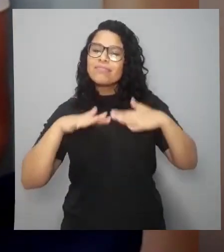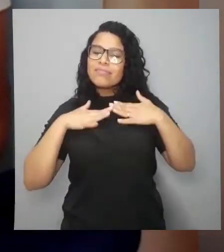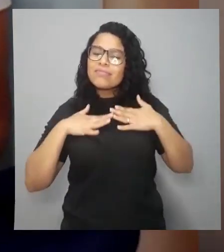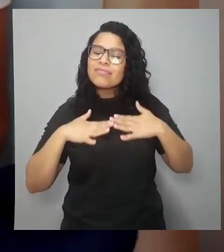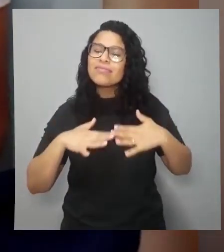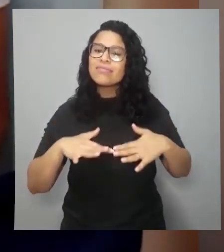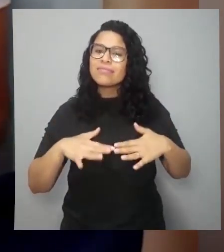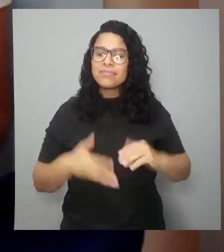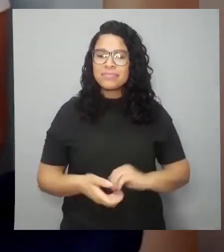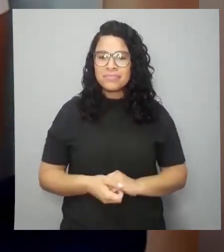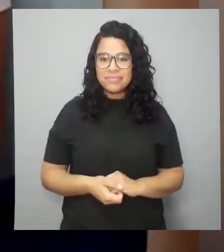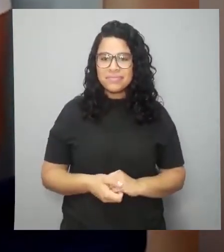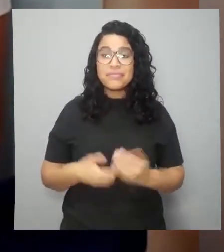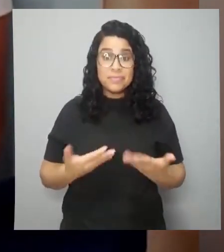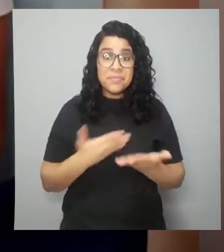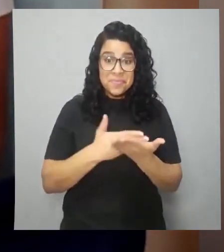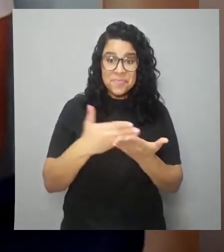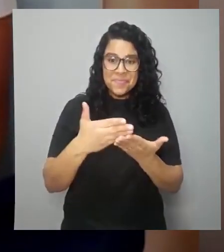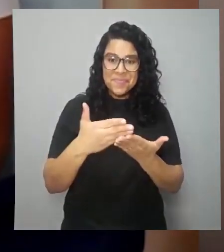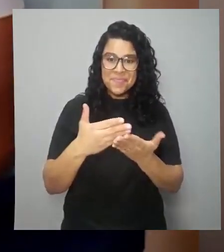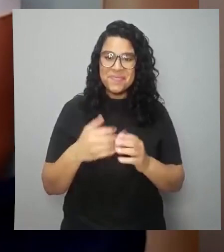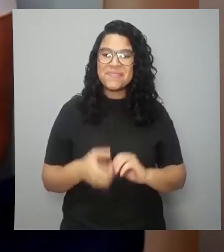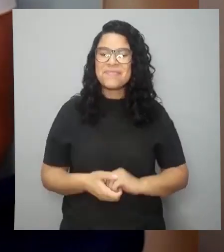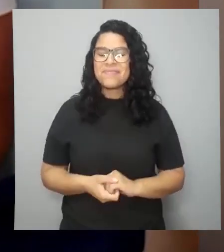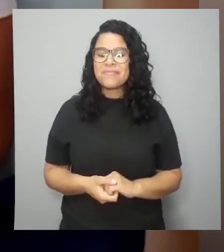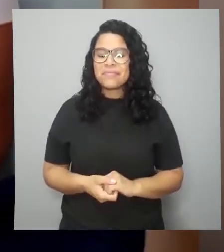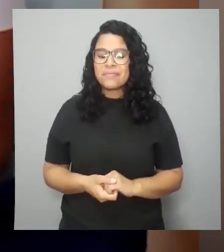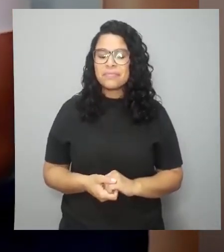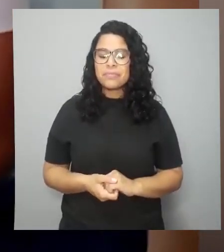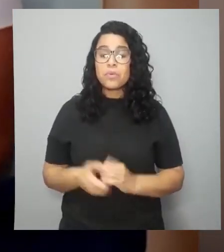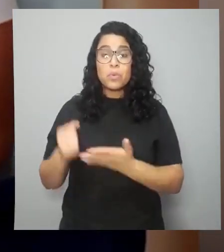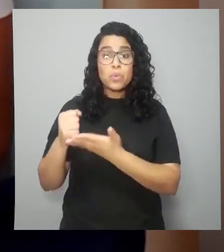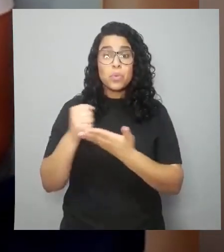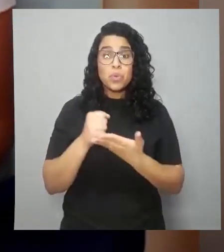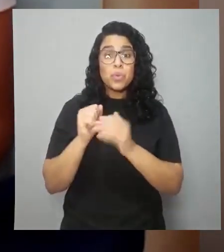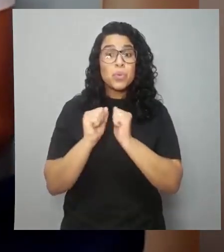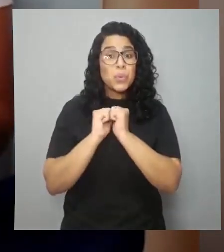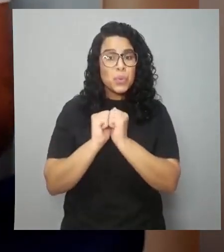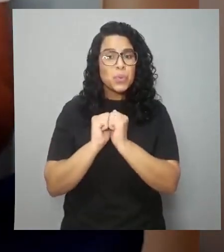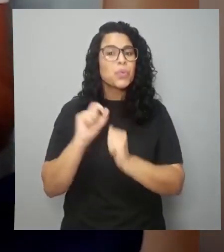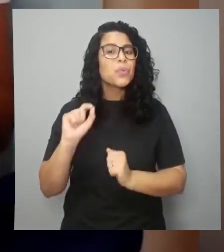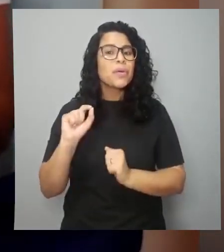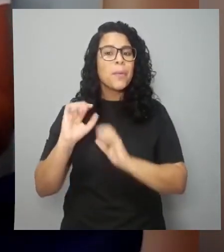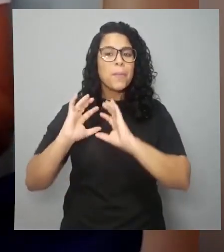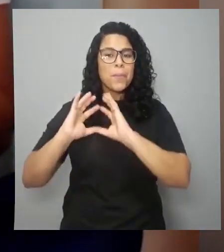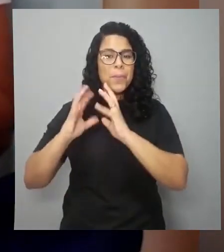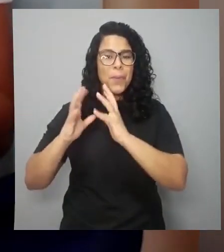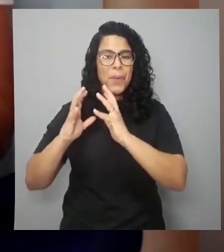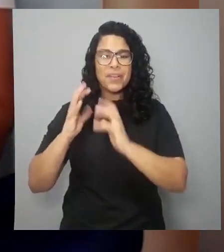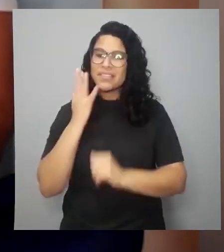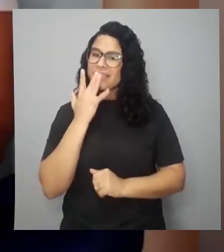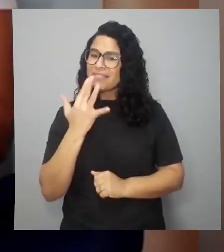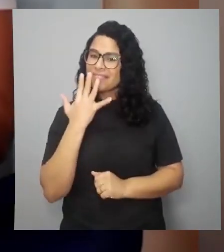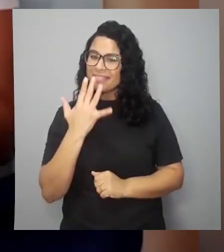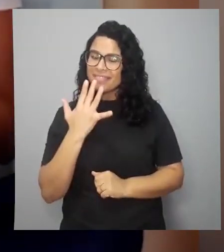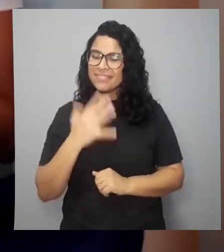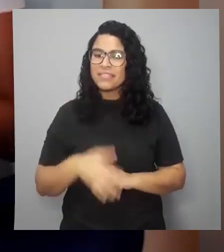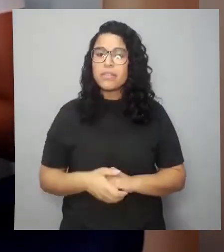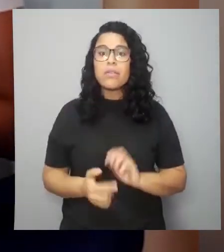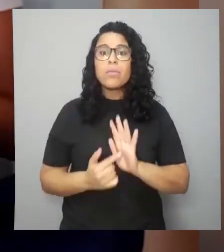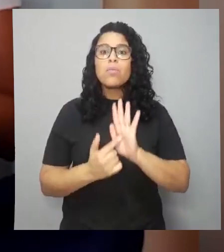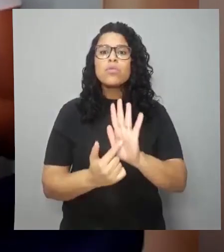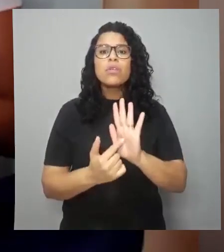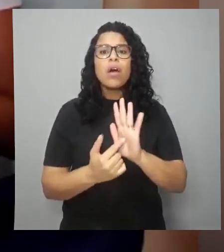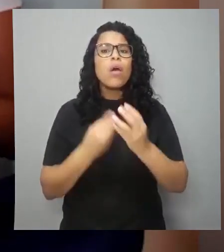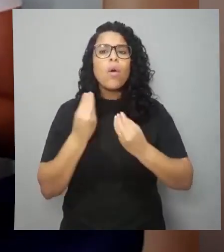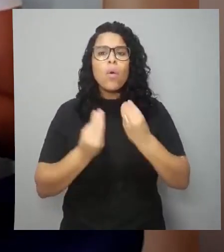calmo. Então, vamos começar o exercício? Eu trouxe hoje aqui essa bolinha colorida, que ela vai mostrar um